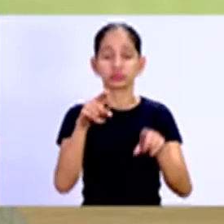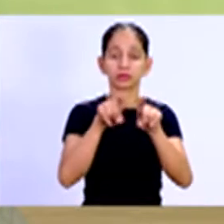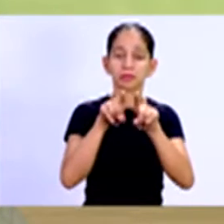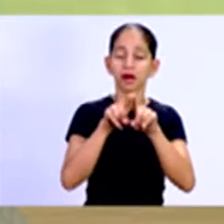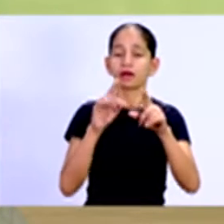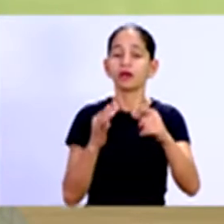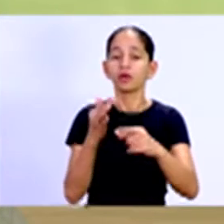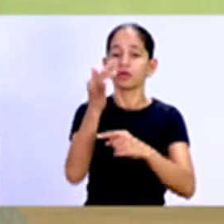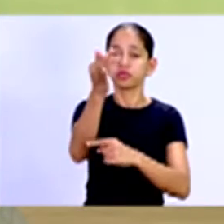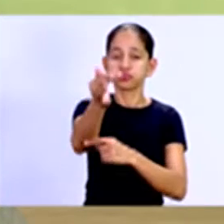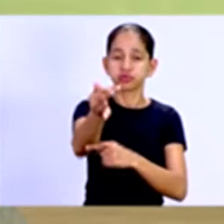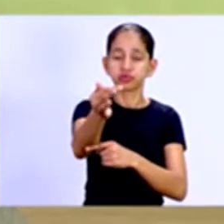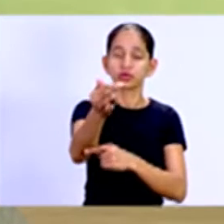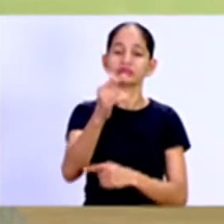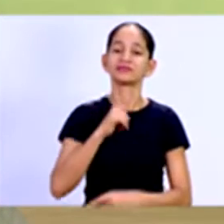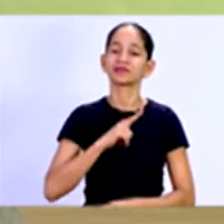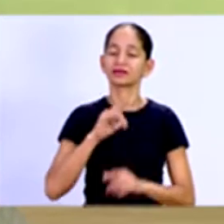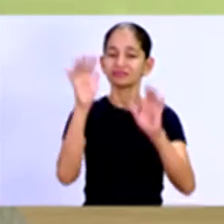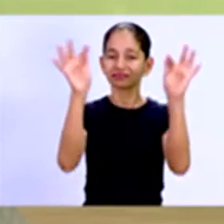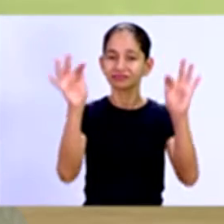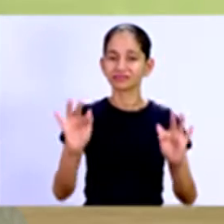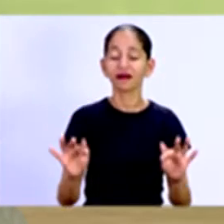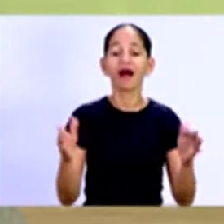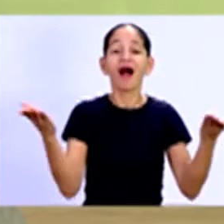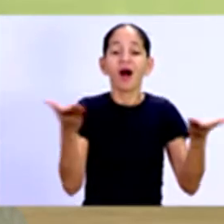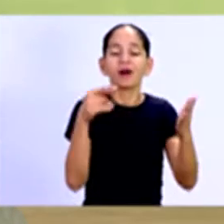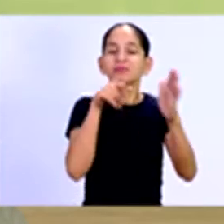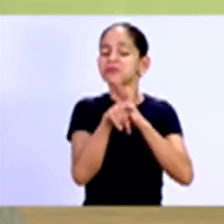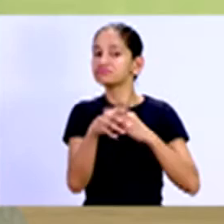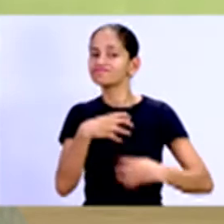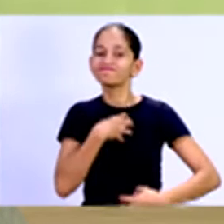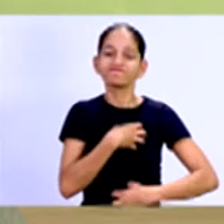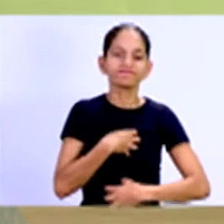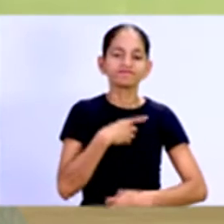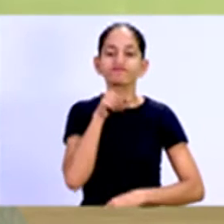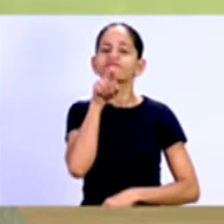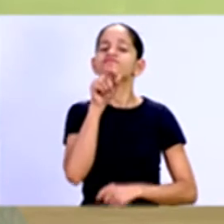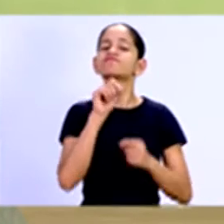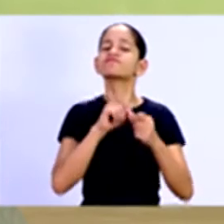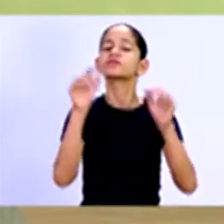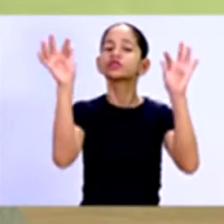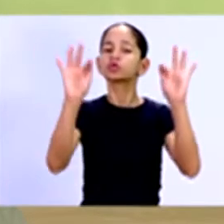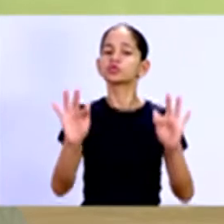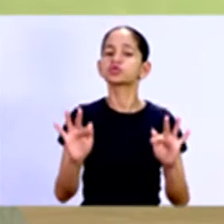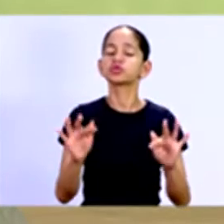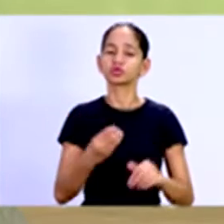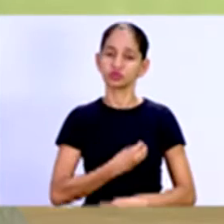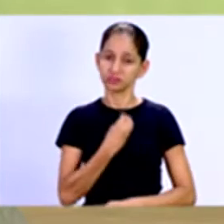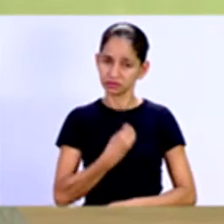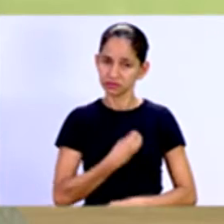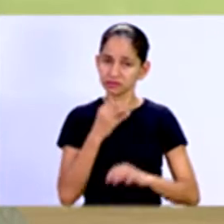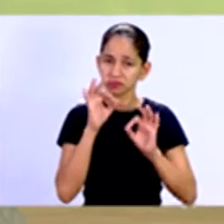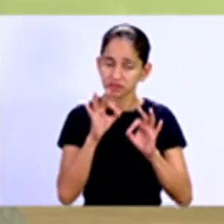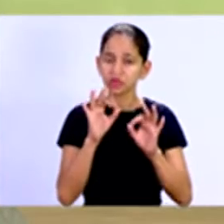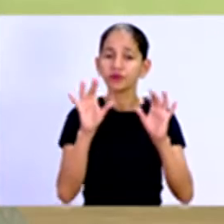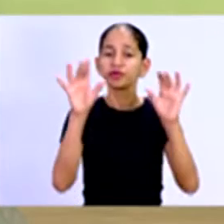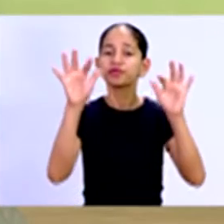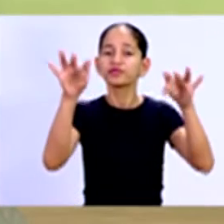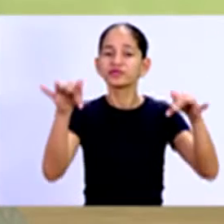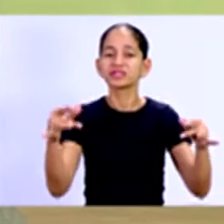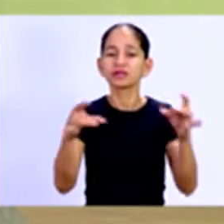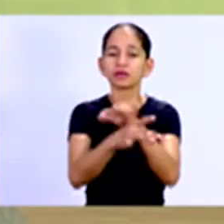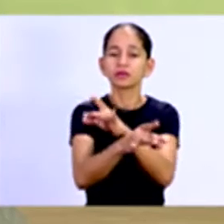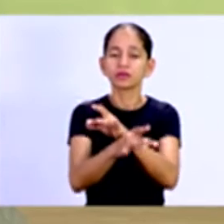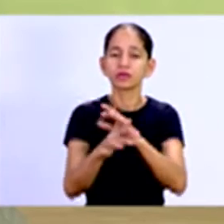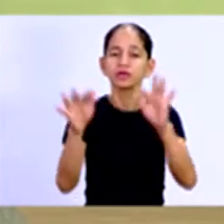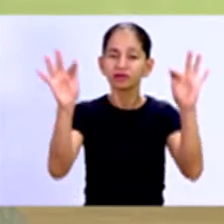fazemos. Essa é a pergunta de Aristóteles no momento. Fazer com que nós vivenciamos uma vida que tenha no fim dela a felicidade